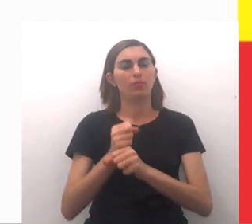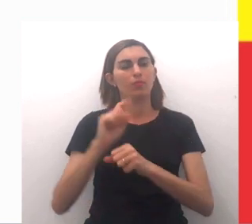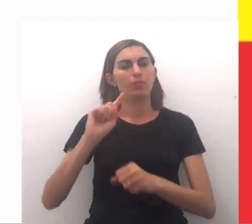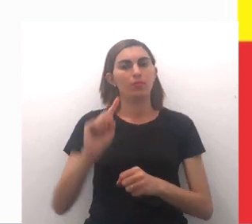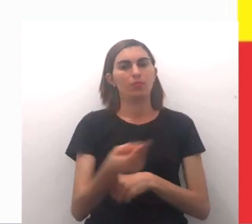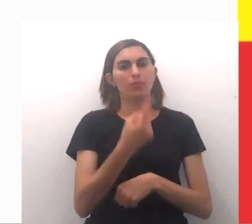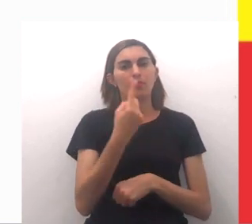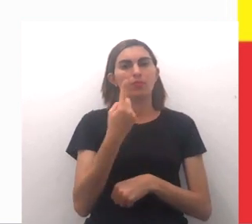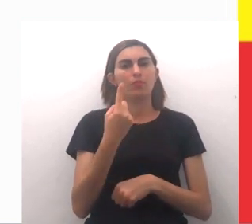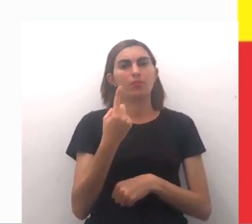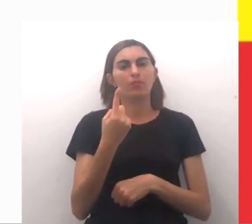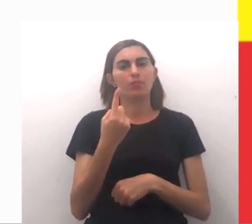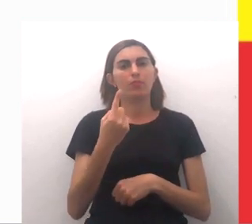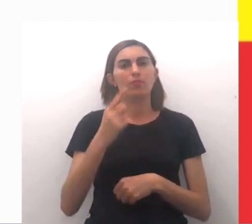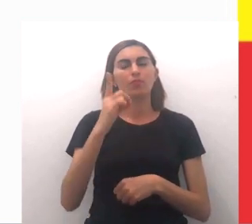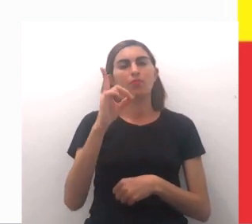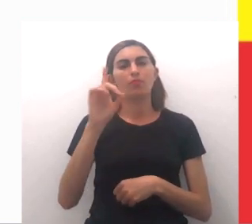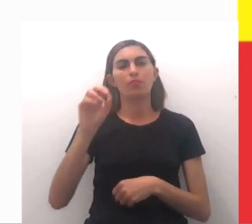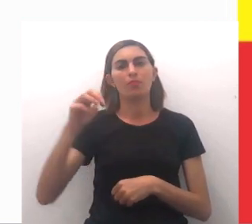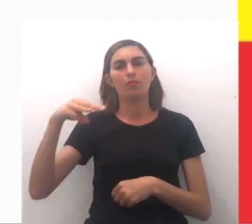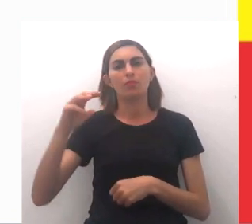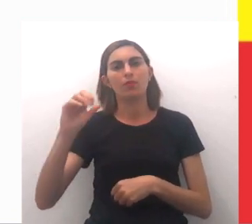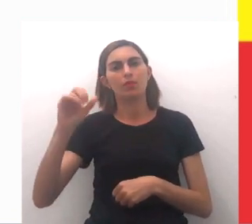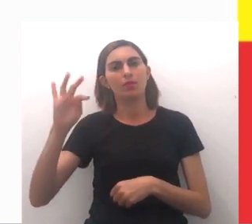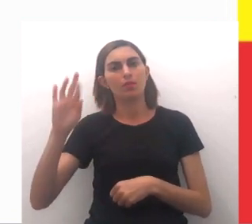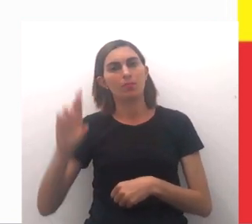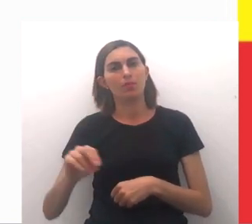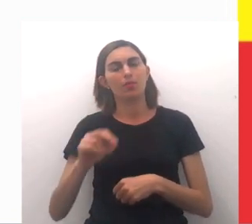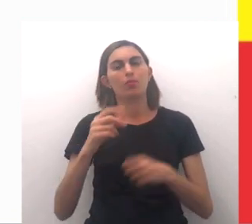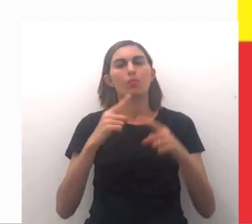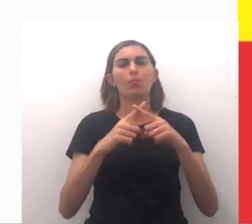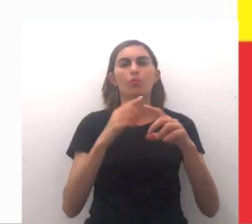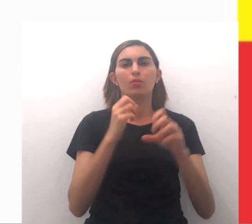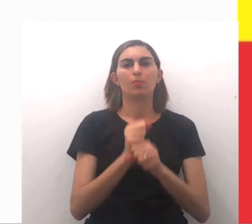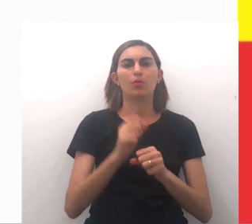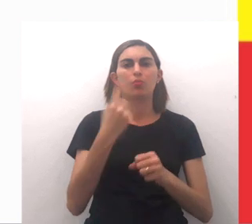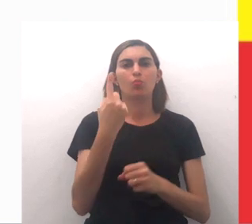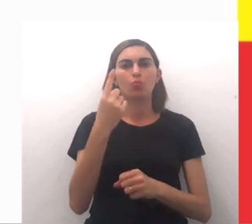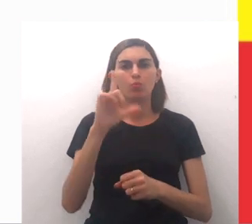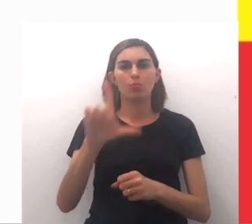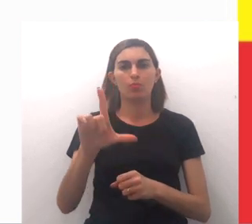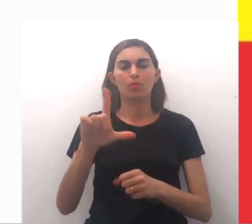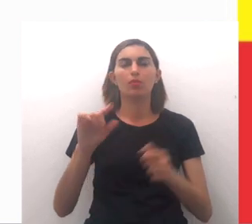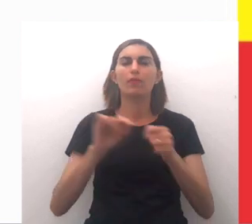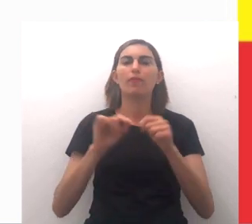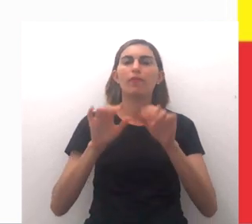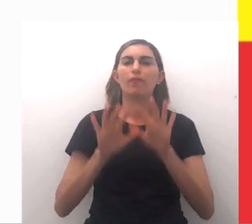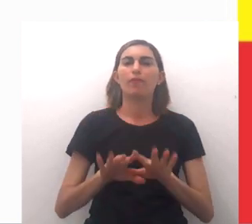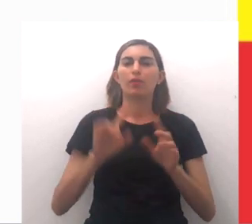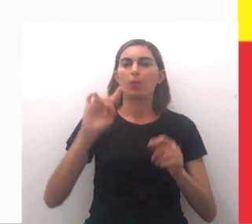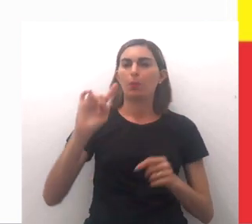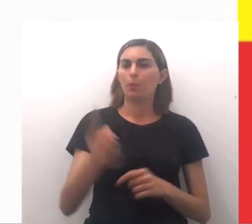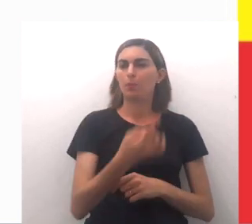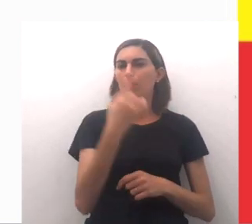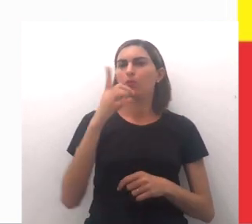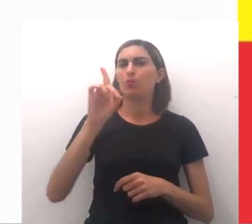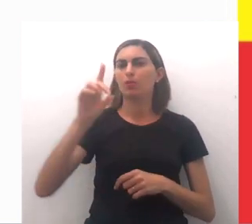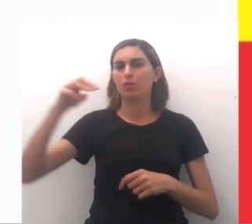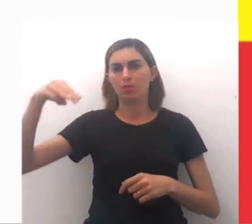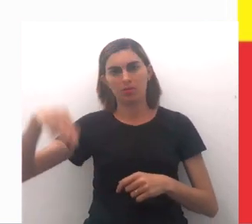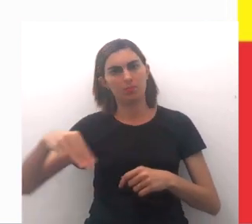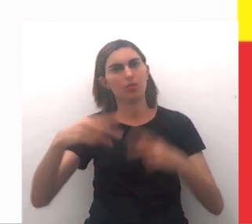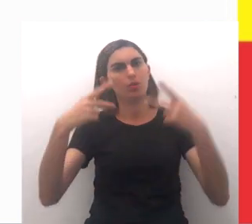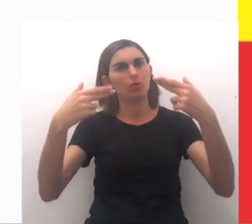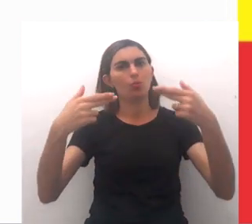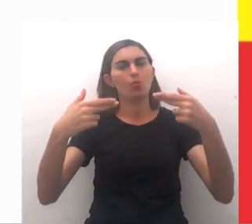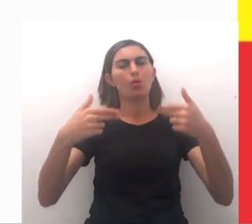multiplico por 1000, 1 decímetro cúbico, e multiplico por 1000, 1 litro. Então, fica 1000 decímetro cúbico é igual